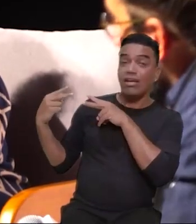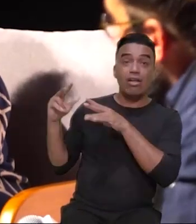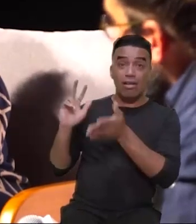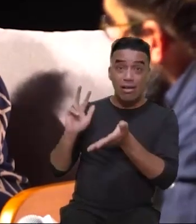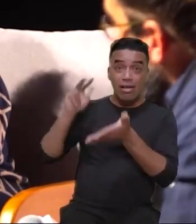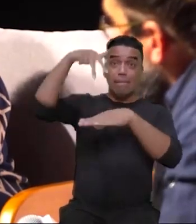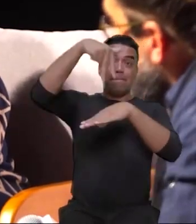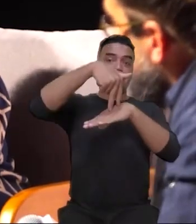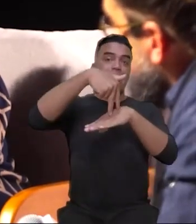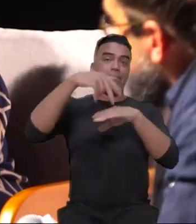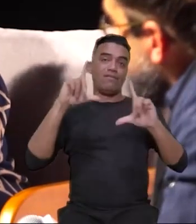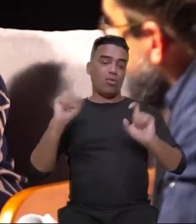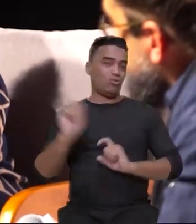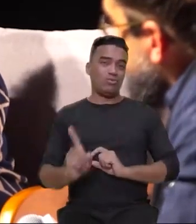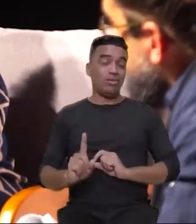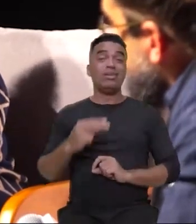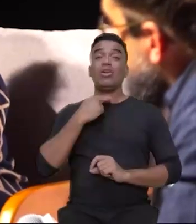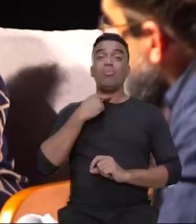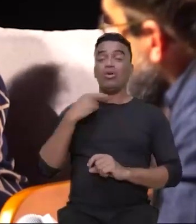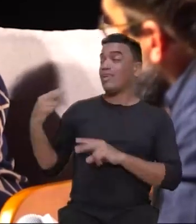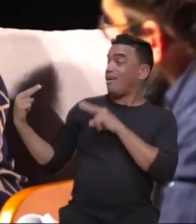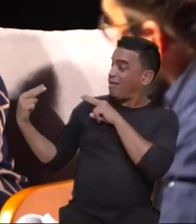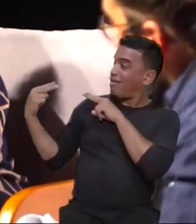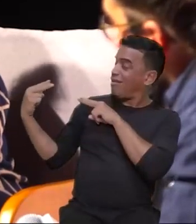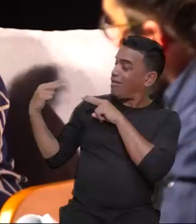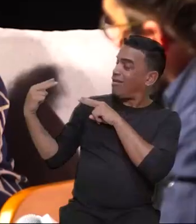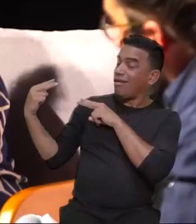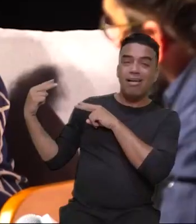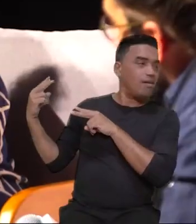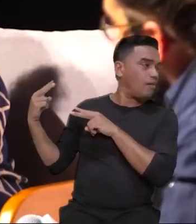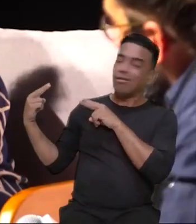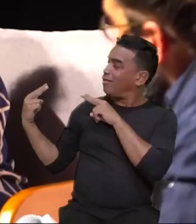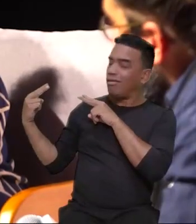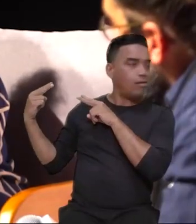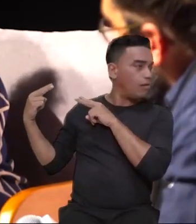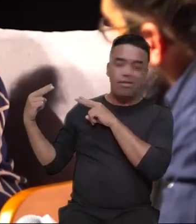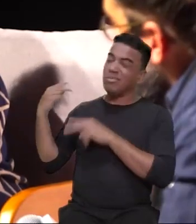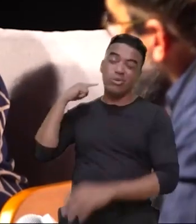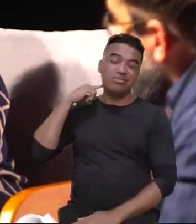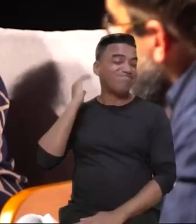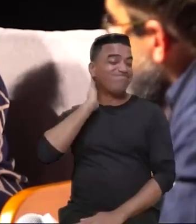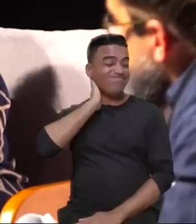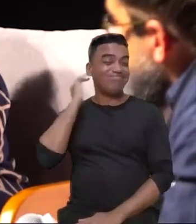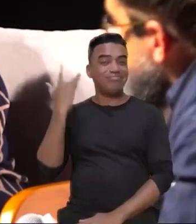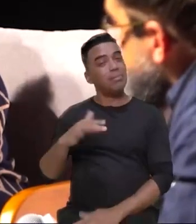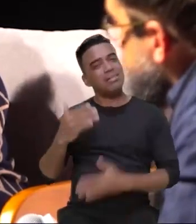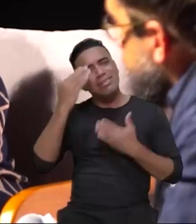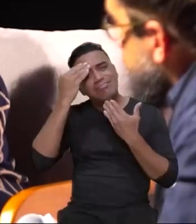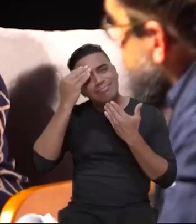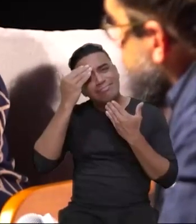levantar para a foto e não posso toda hora ficar fazendo esse movimento, não, mas eu sou